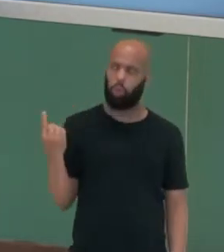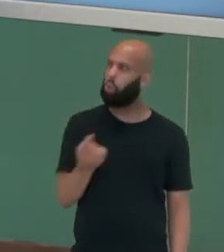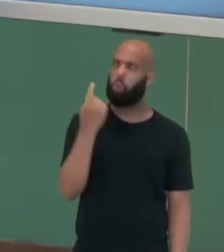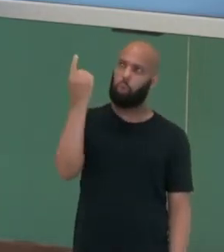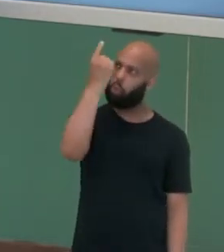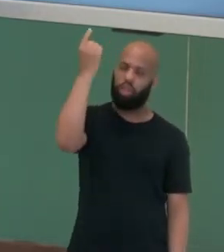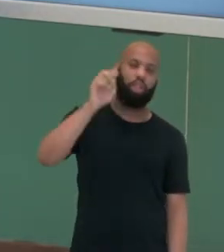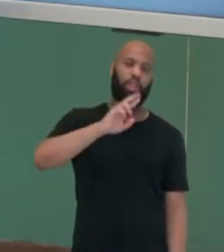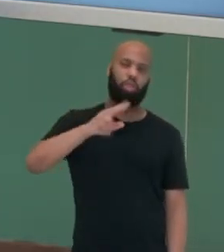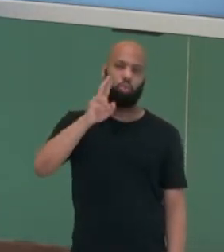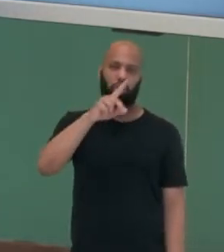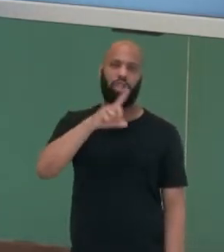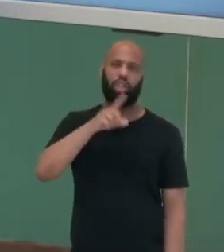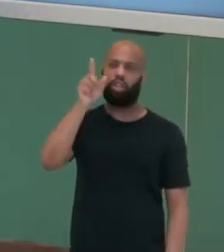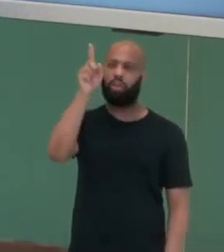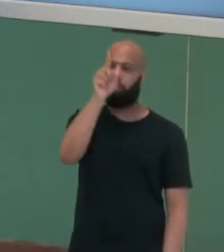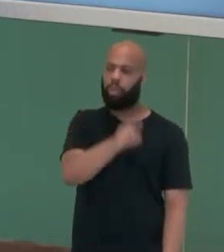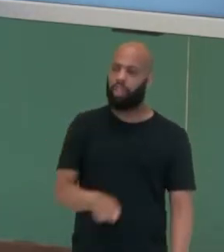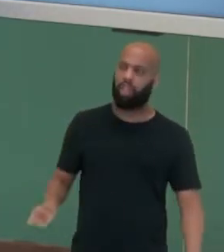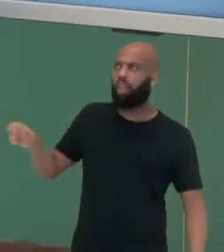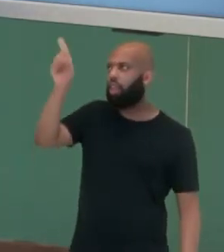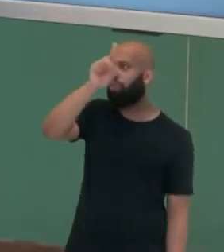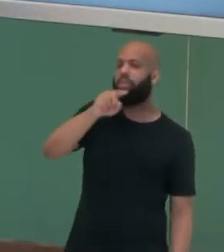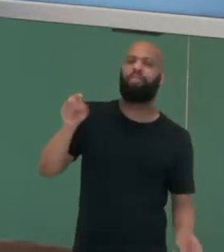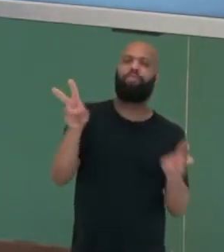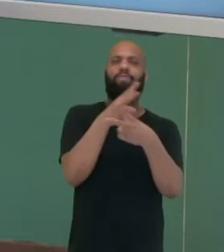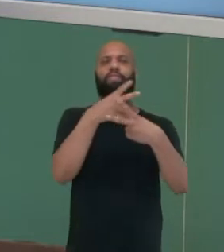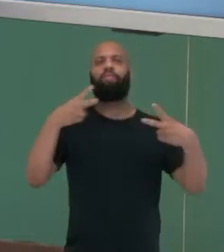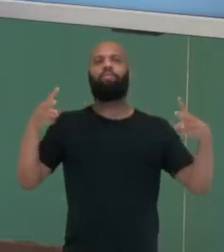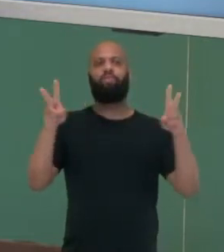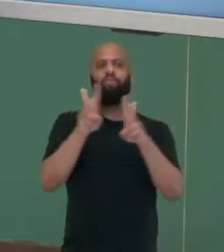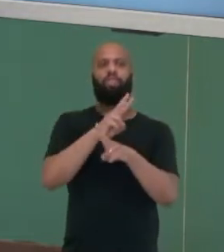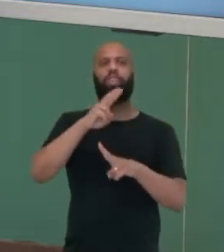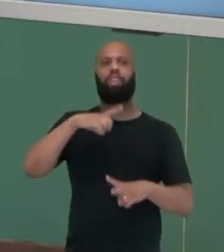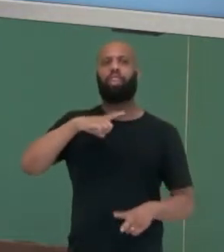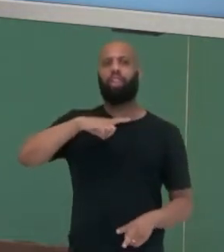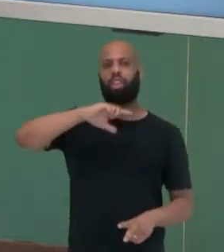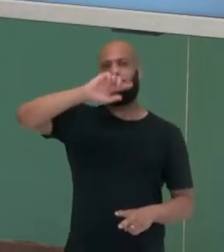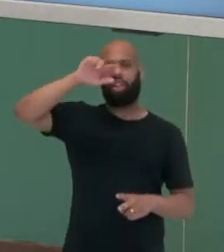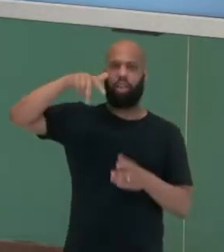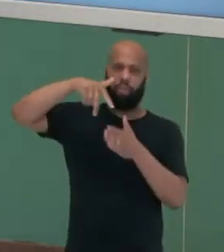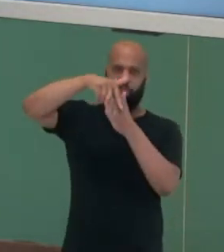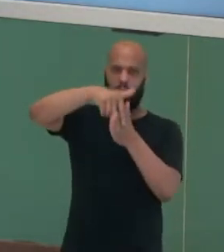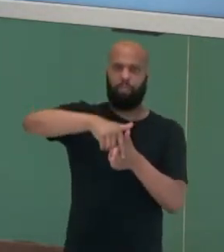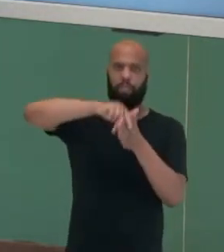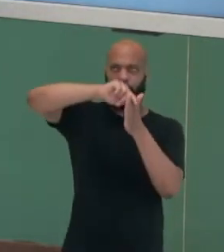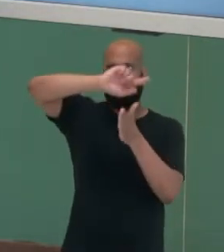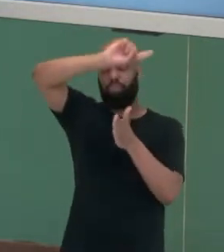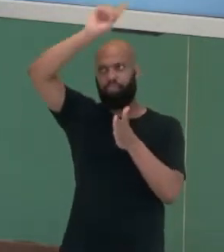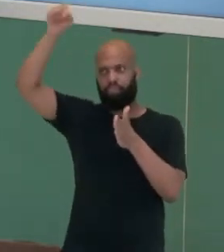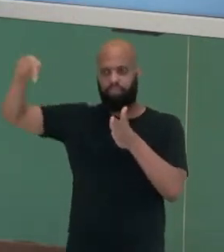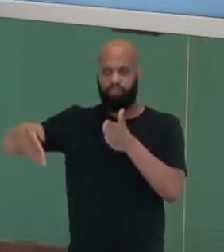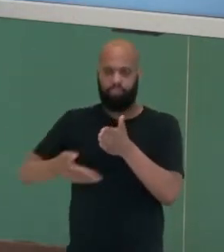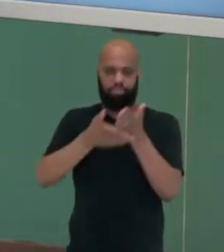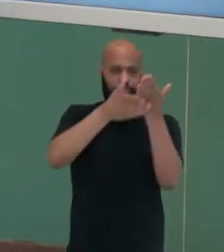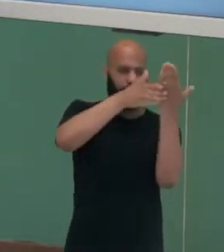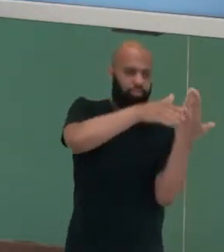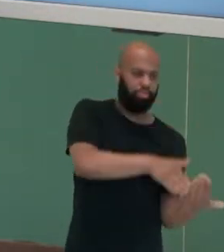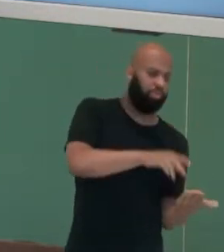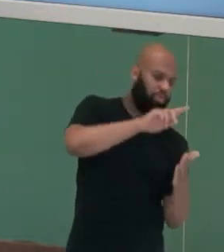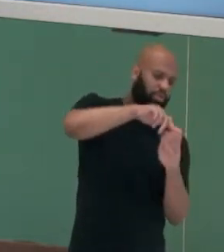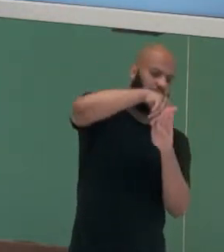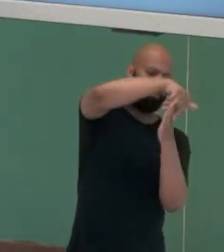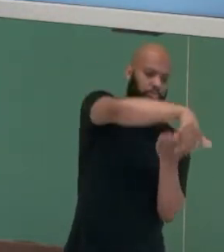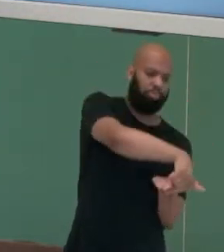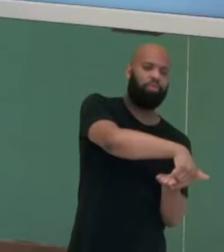de vento, ele estava doidinho, né? E bateu a pá e levou ele, o cavalo, tudo para longe, se machucaram, né? Sancho